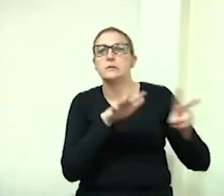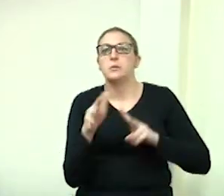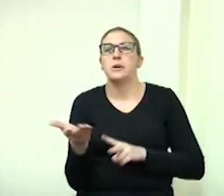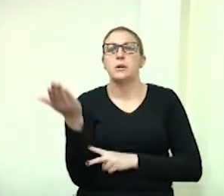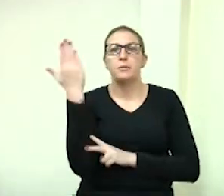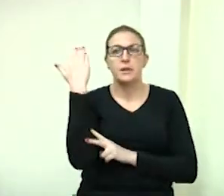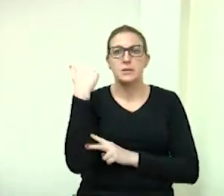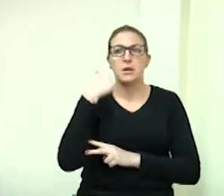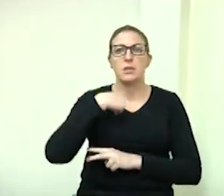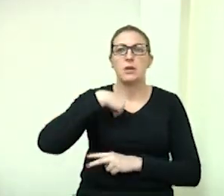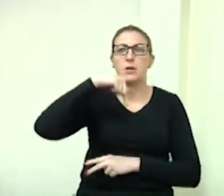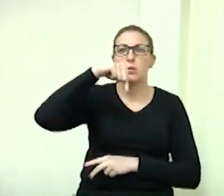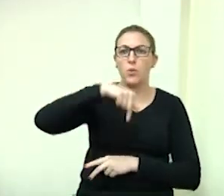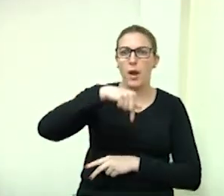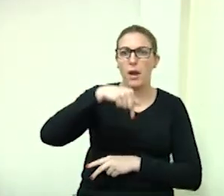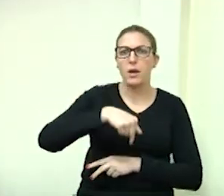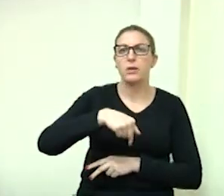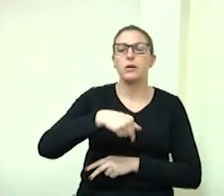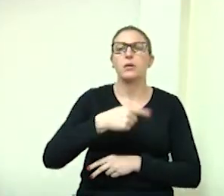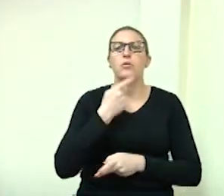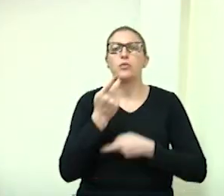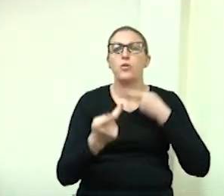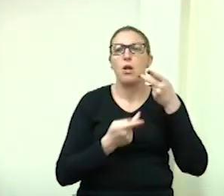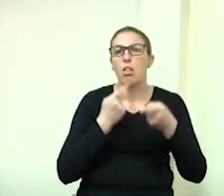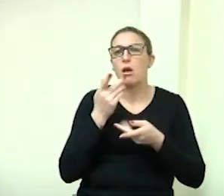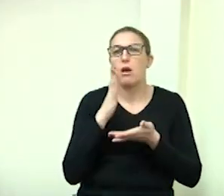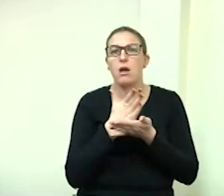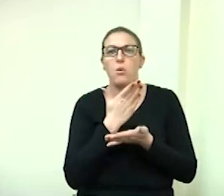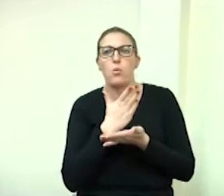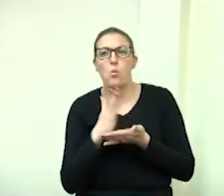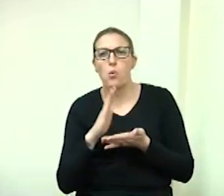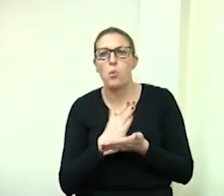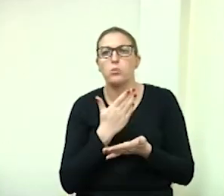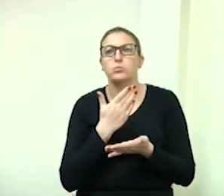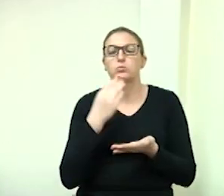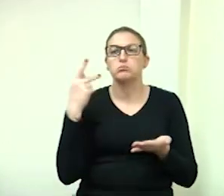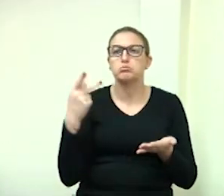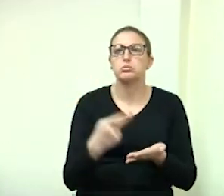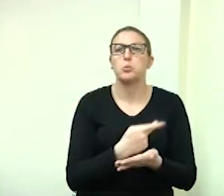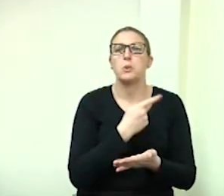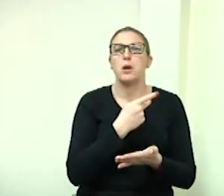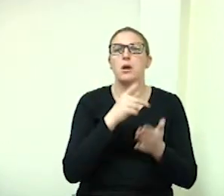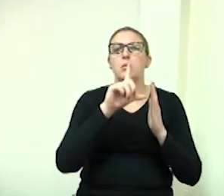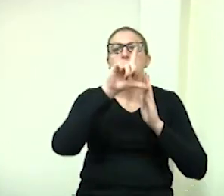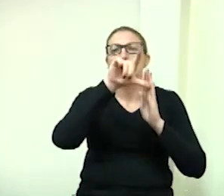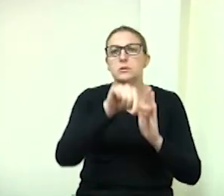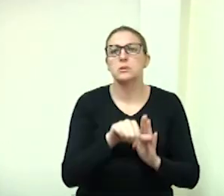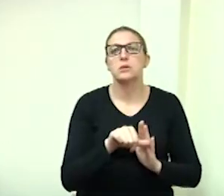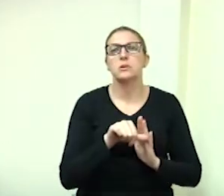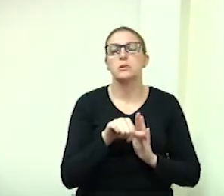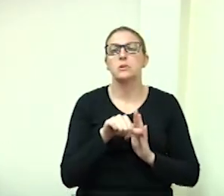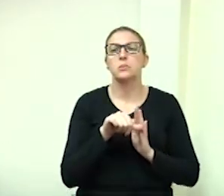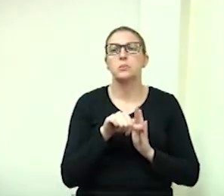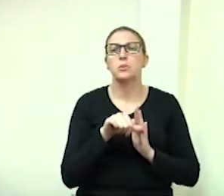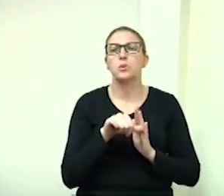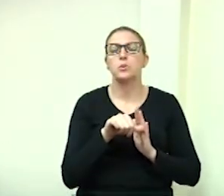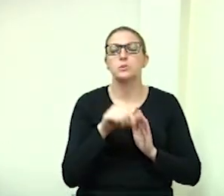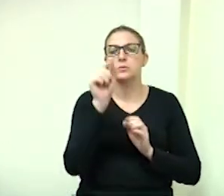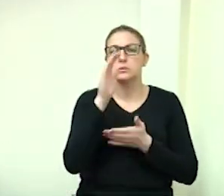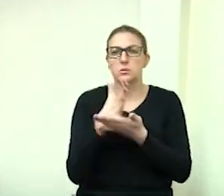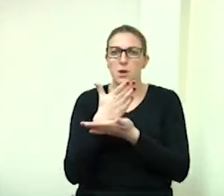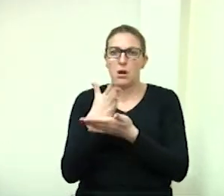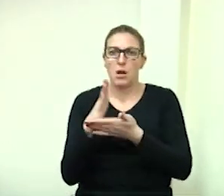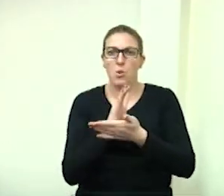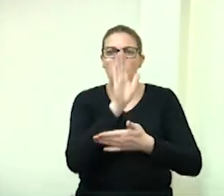e após a manifestação veio algumas empresas e veio à tona a realidade dos